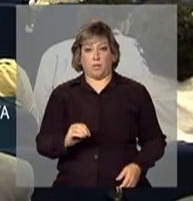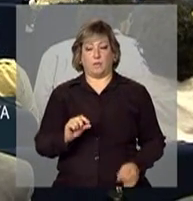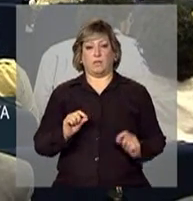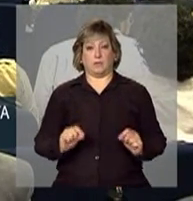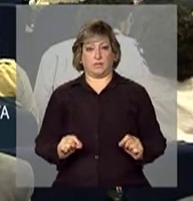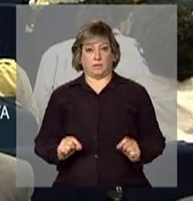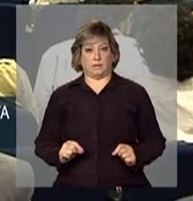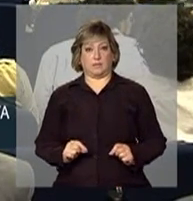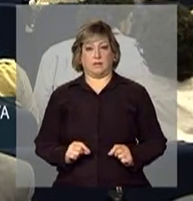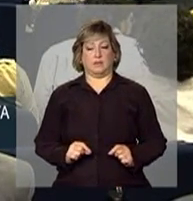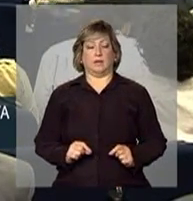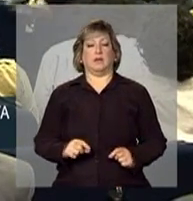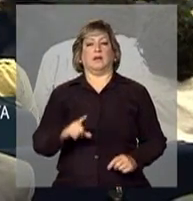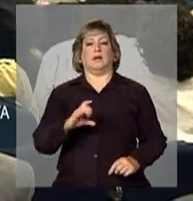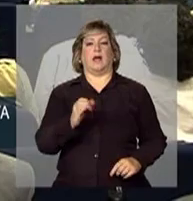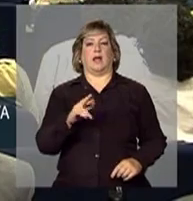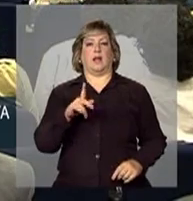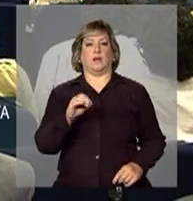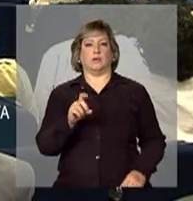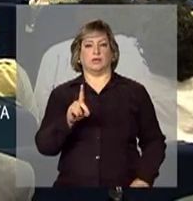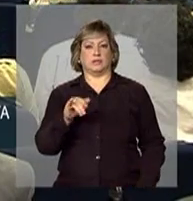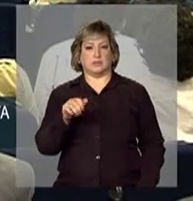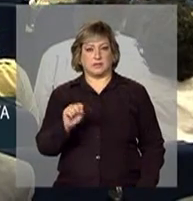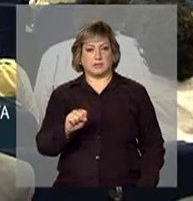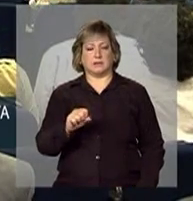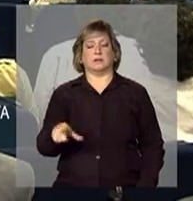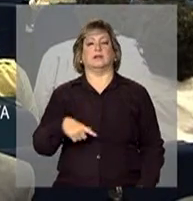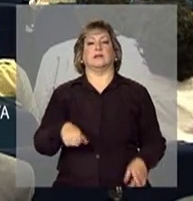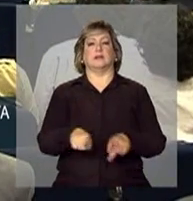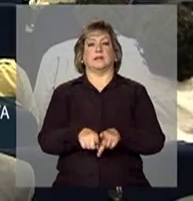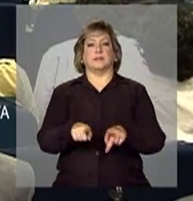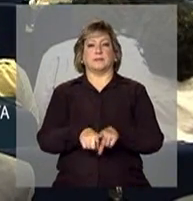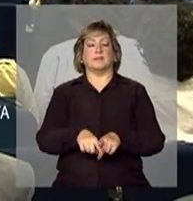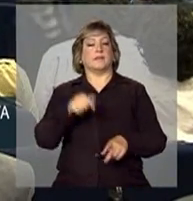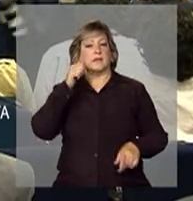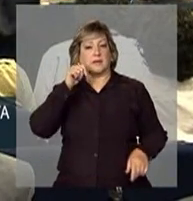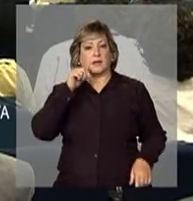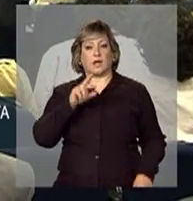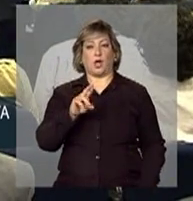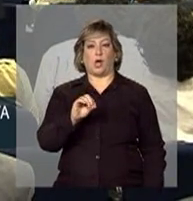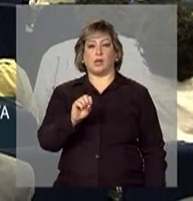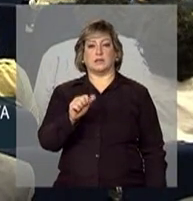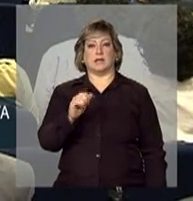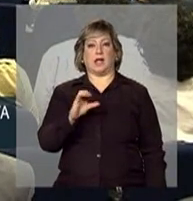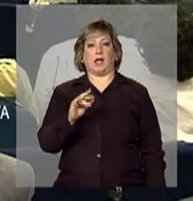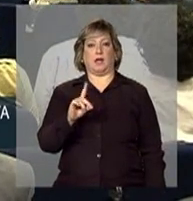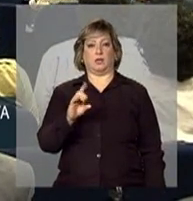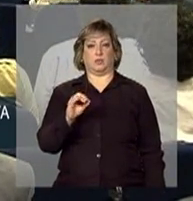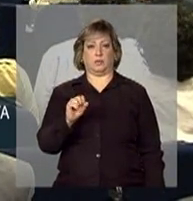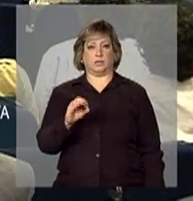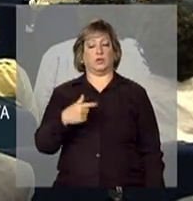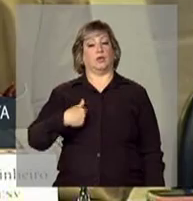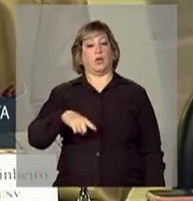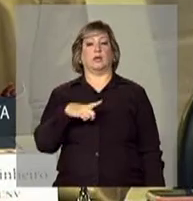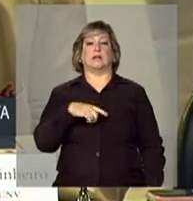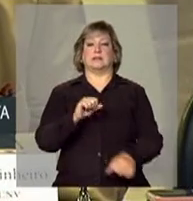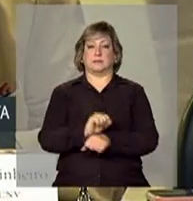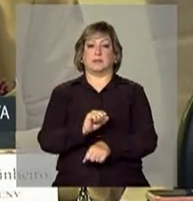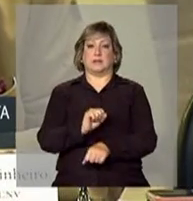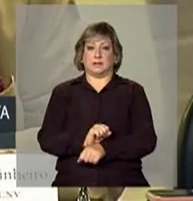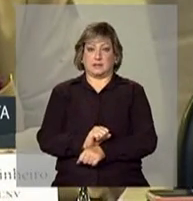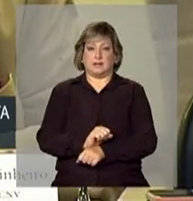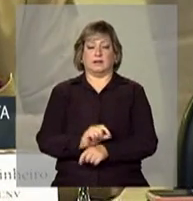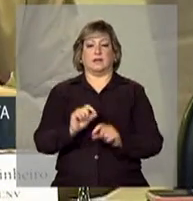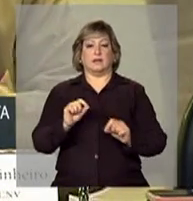José Carlos Dias e a colega Rosa Cardoso. Nós estamos esperando a